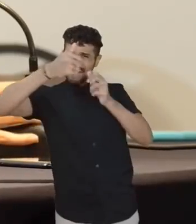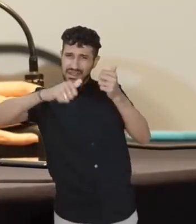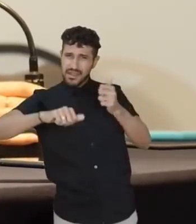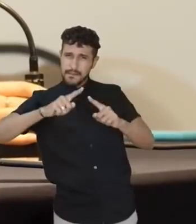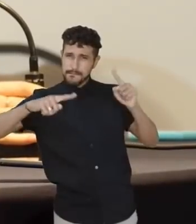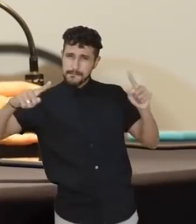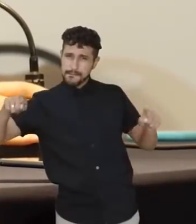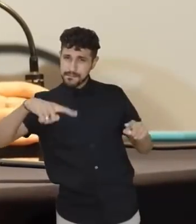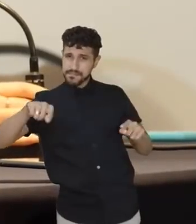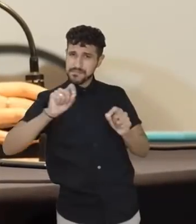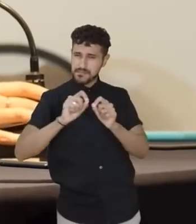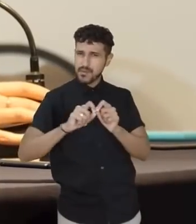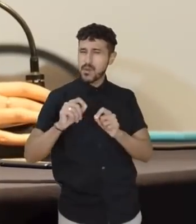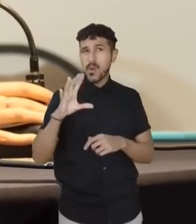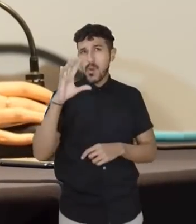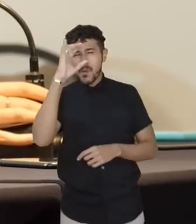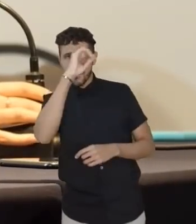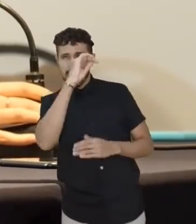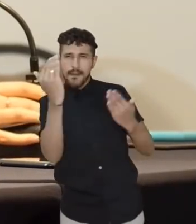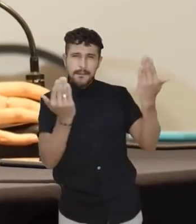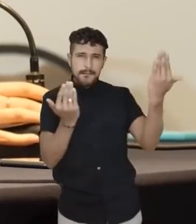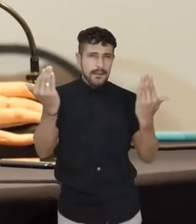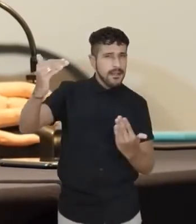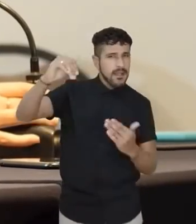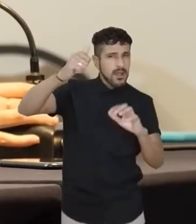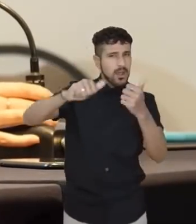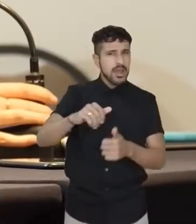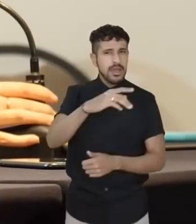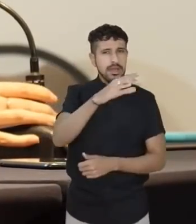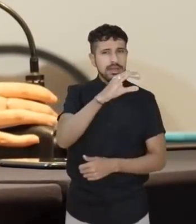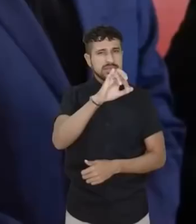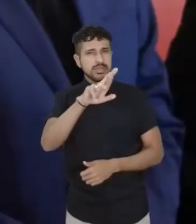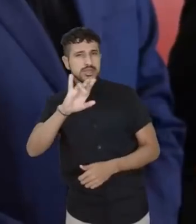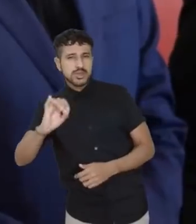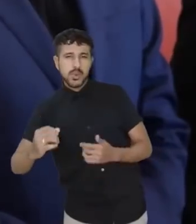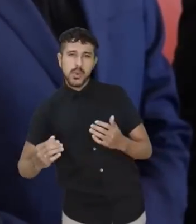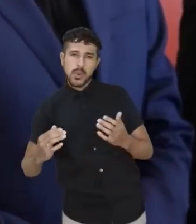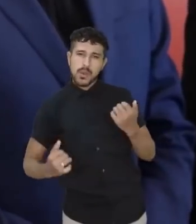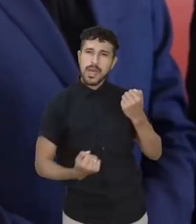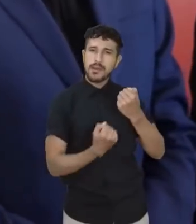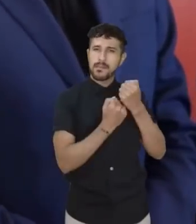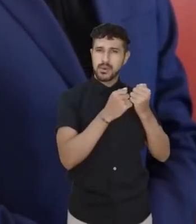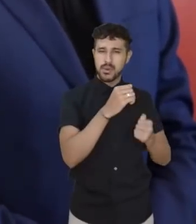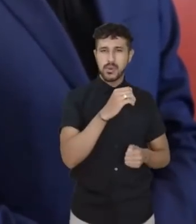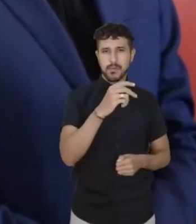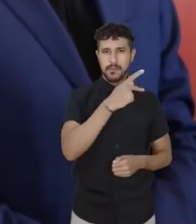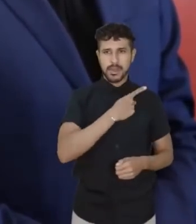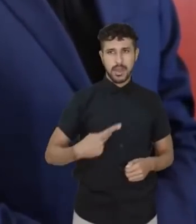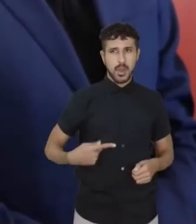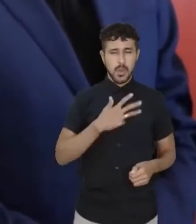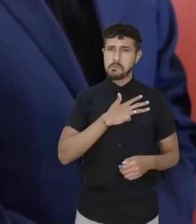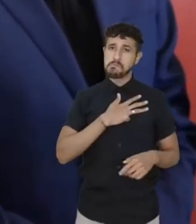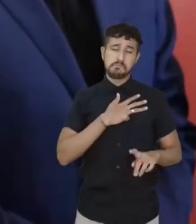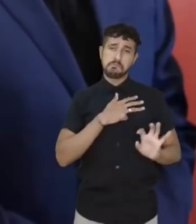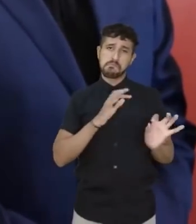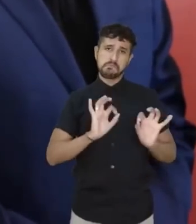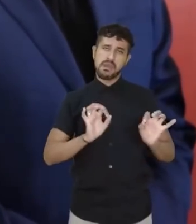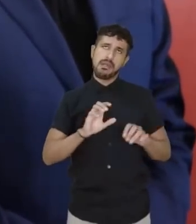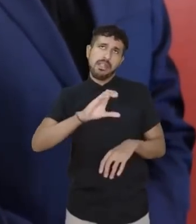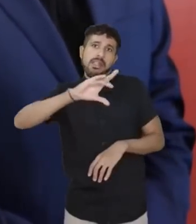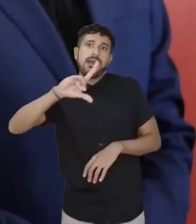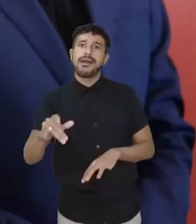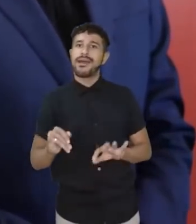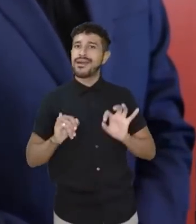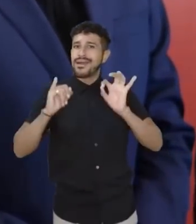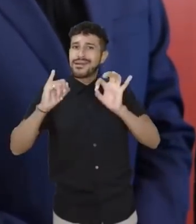a considerar os números de Ciro Gomes para o presidente Lula? Não, não chegamos. Obviamente que se o Ciro não